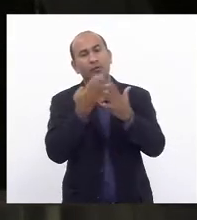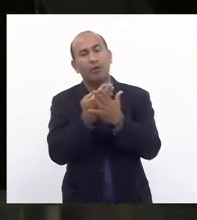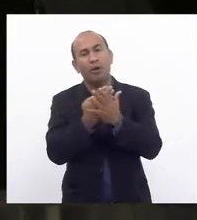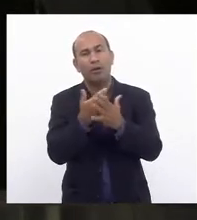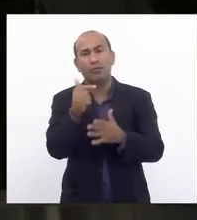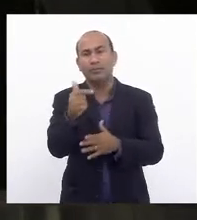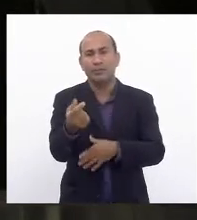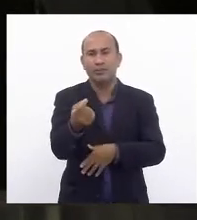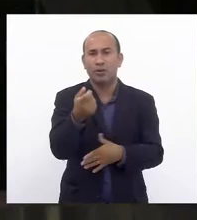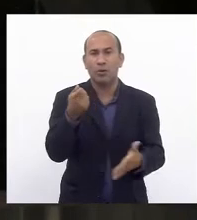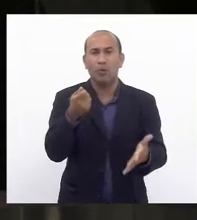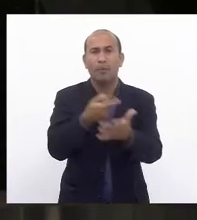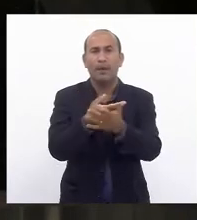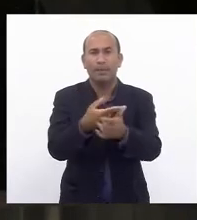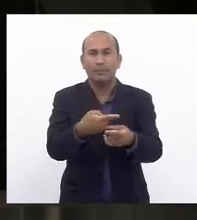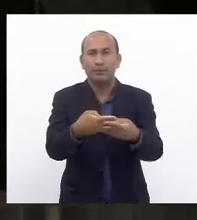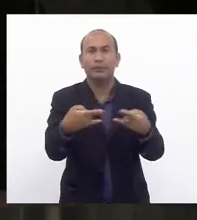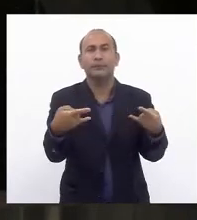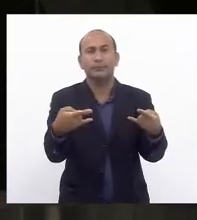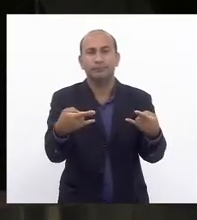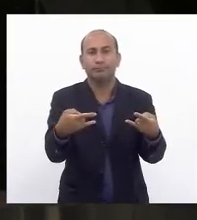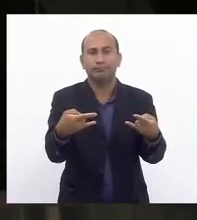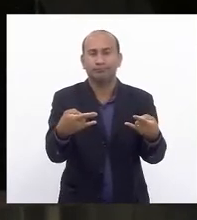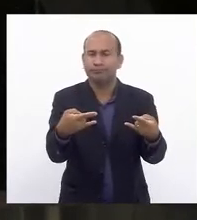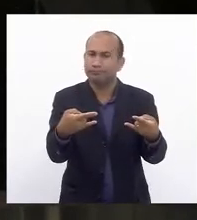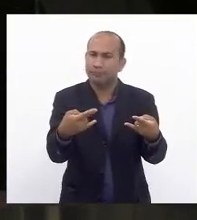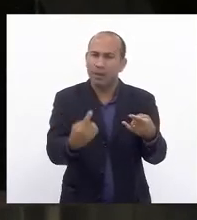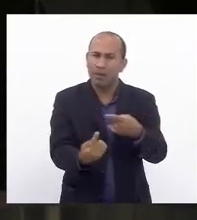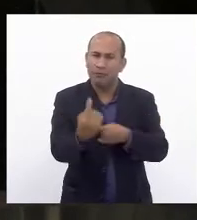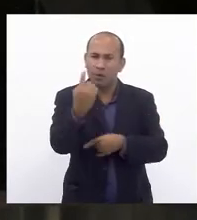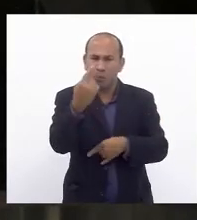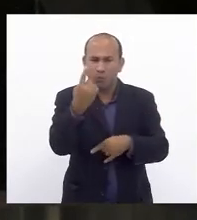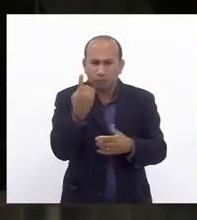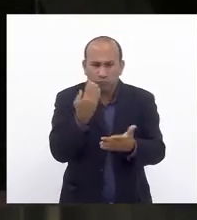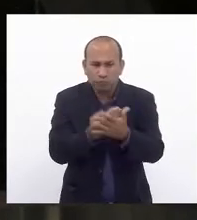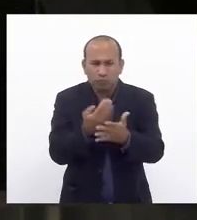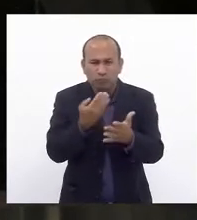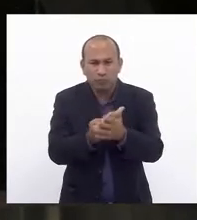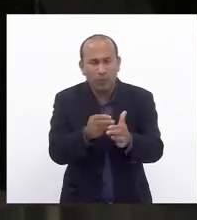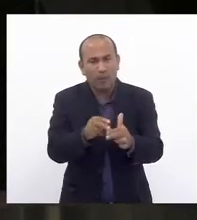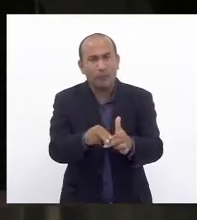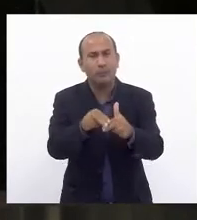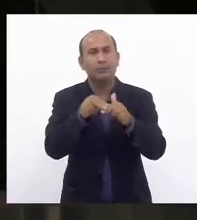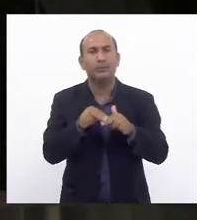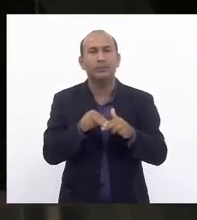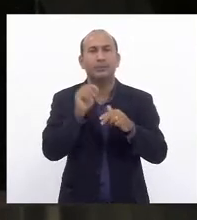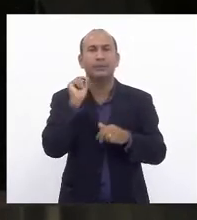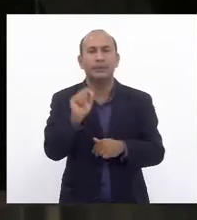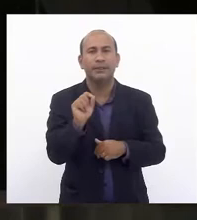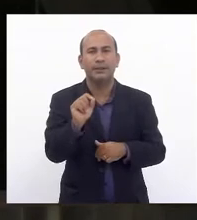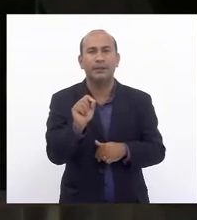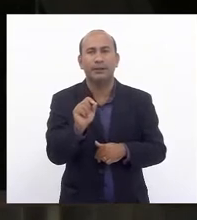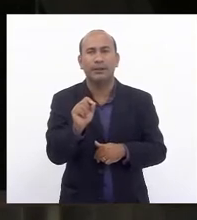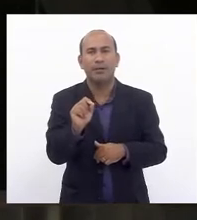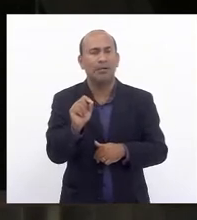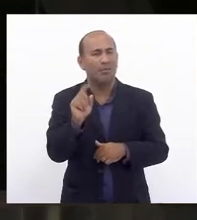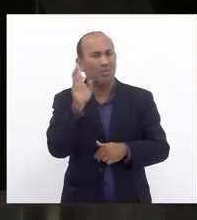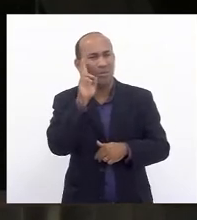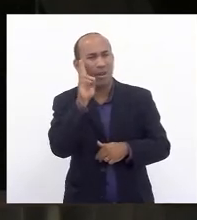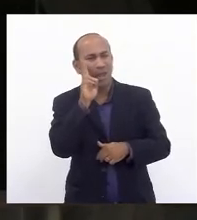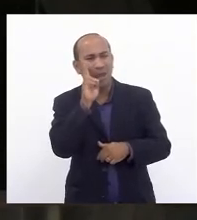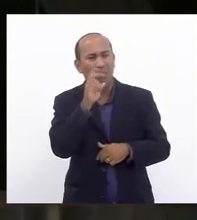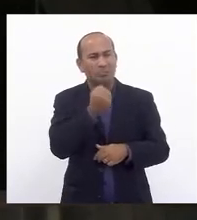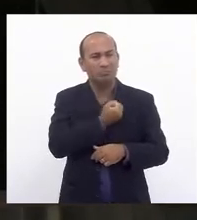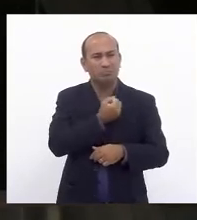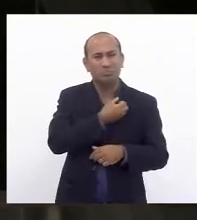ter dinheiro para comprar absorvente. Eu li um estudo que dizia que, agora não me lembro a porcentagem